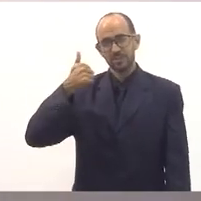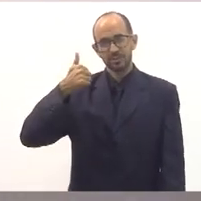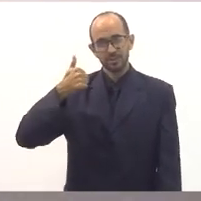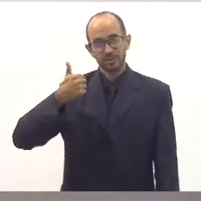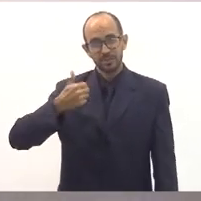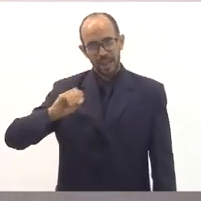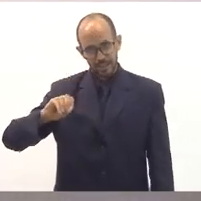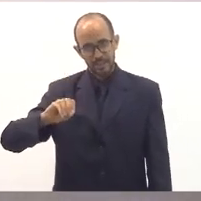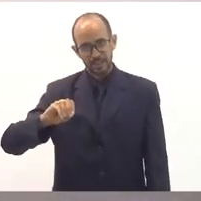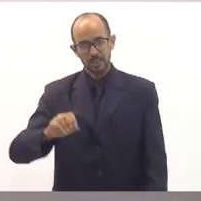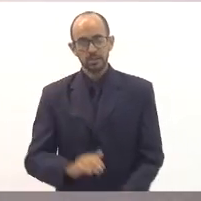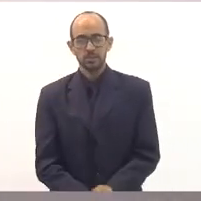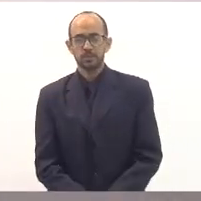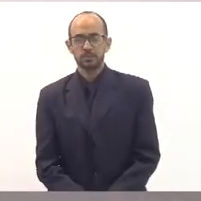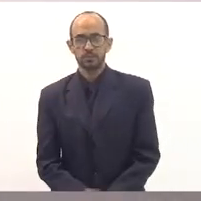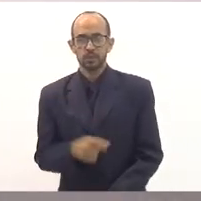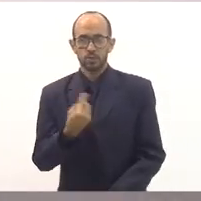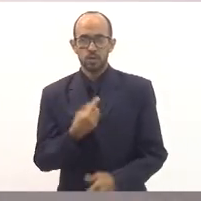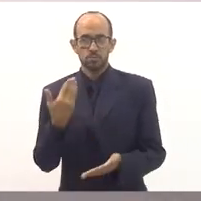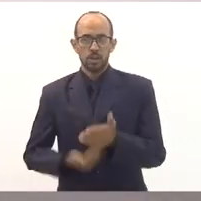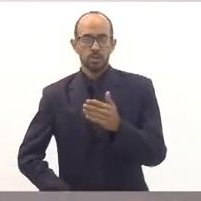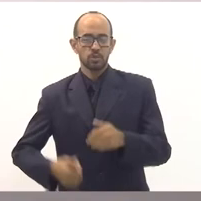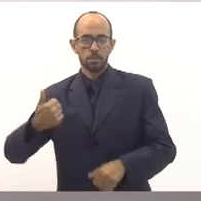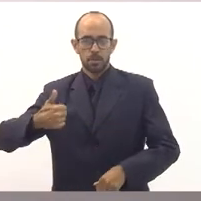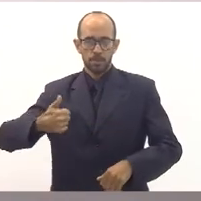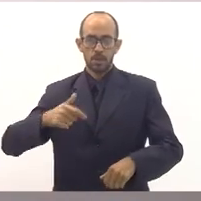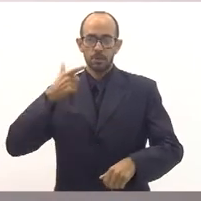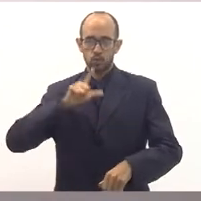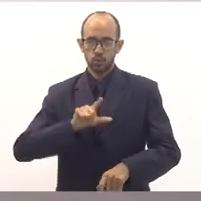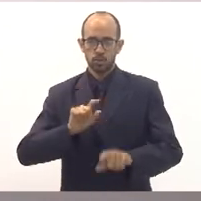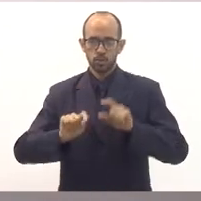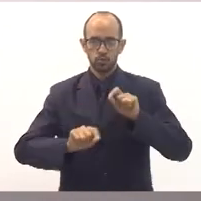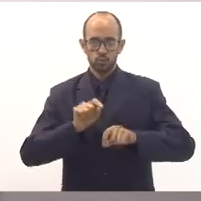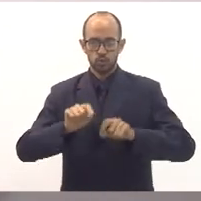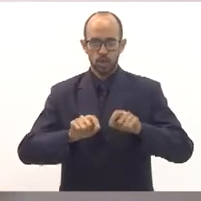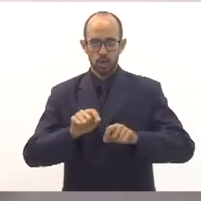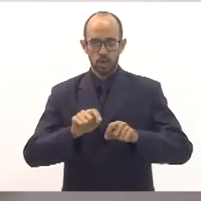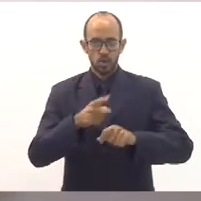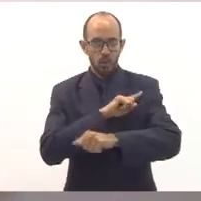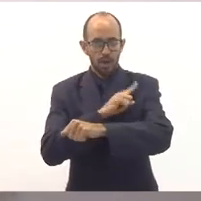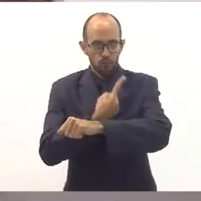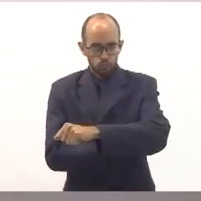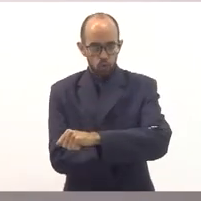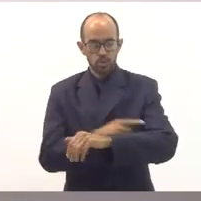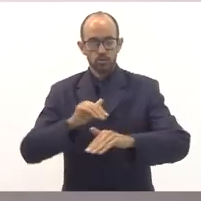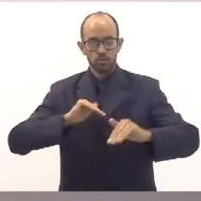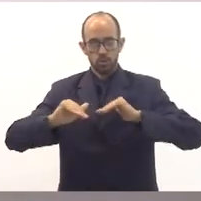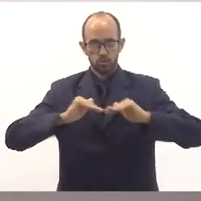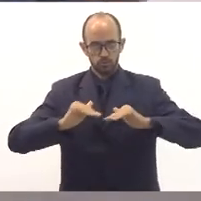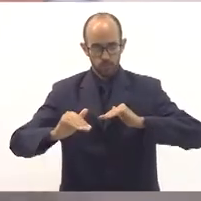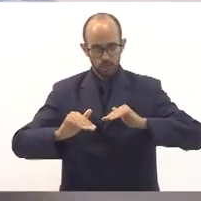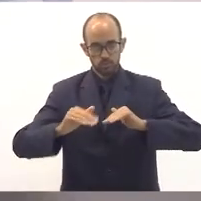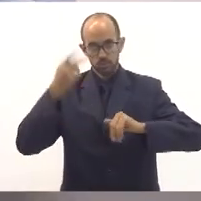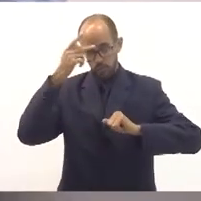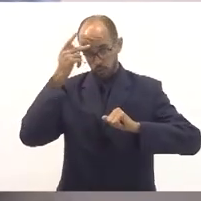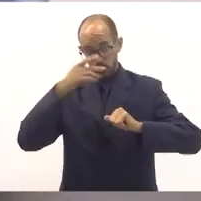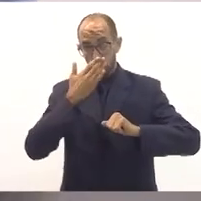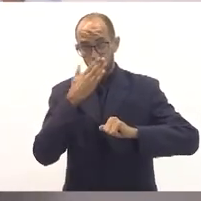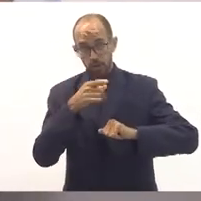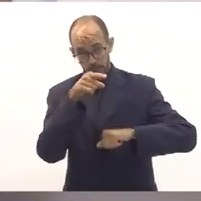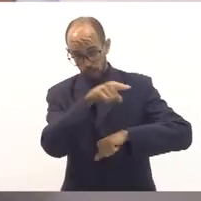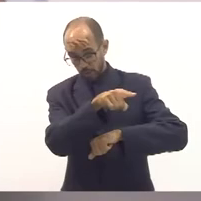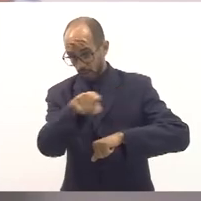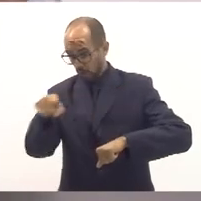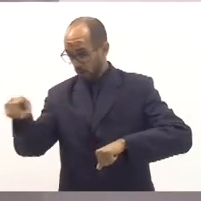né e ele nós perdemos a primeira Mas conseguimos né com a força do movimento pessoas que estão aqui na minha frente